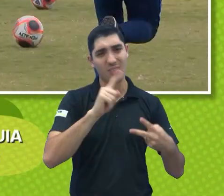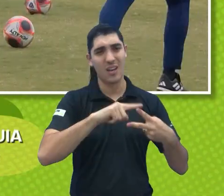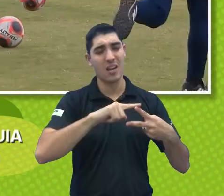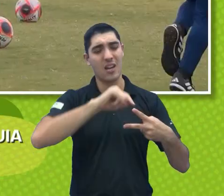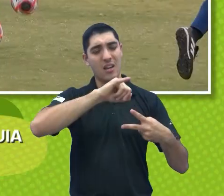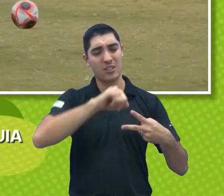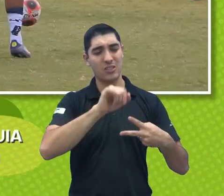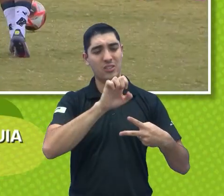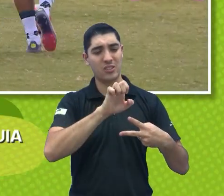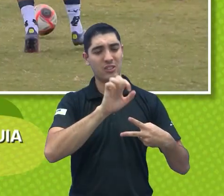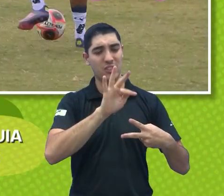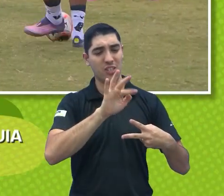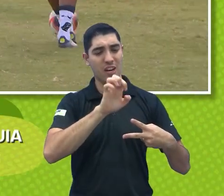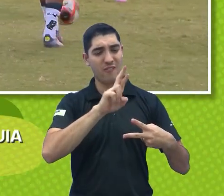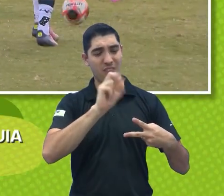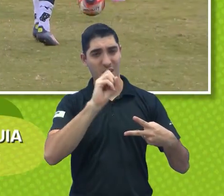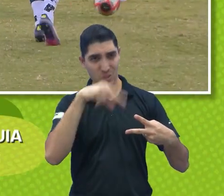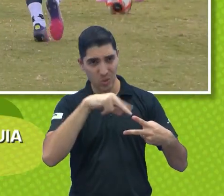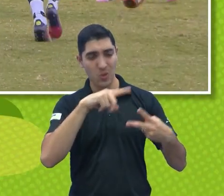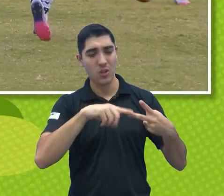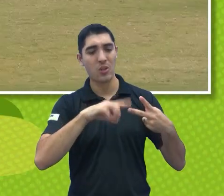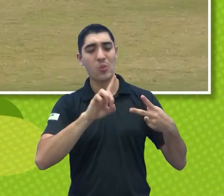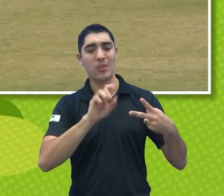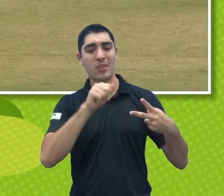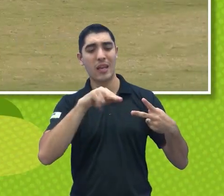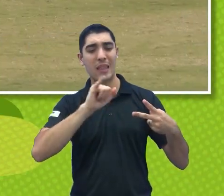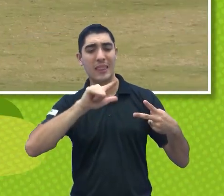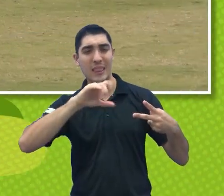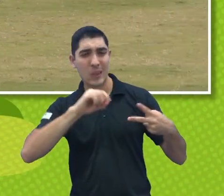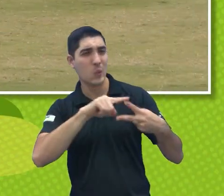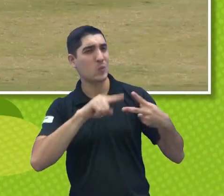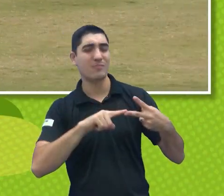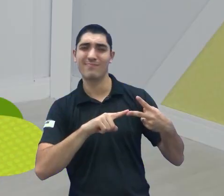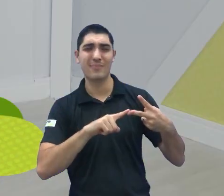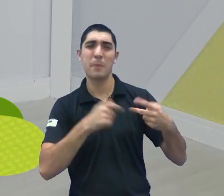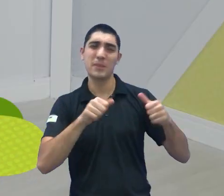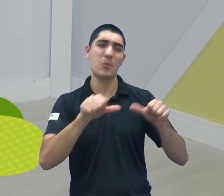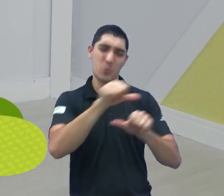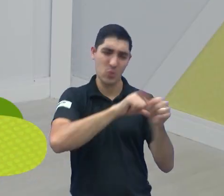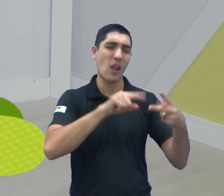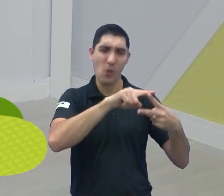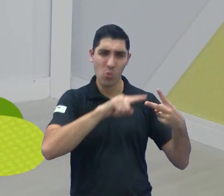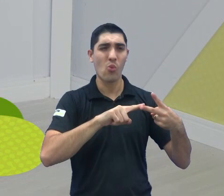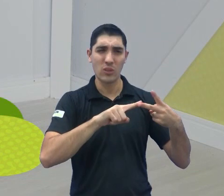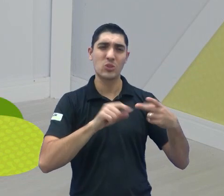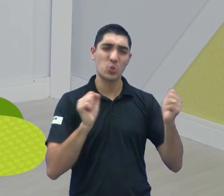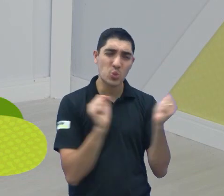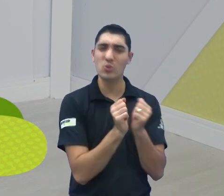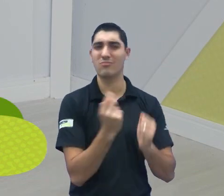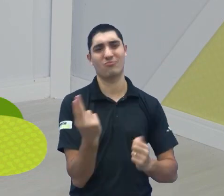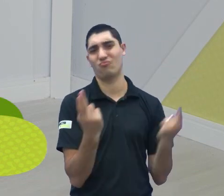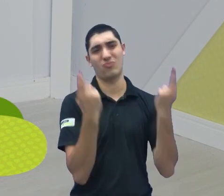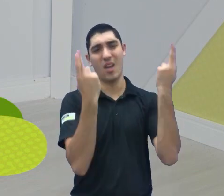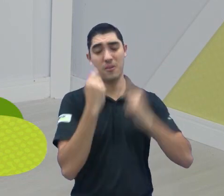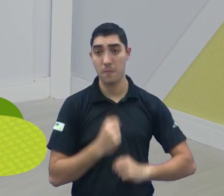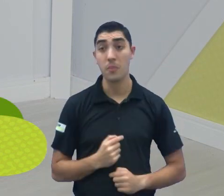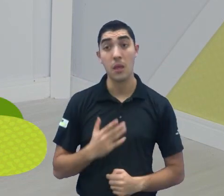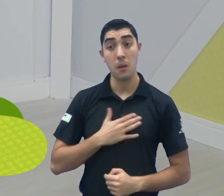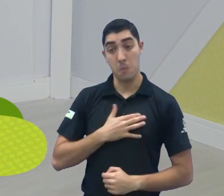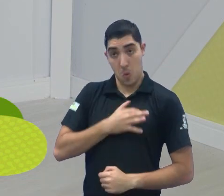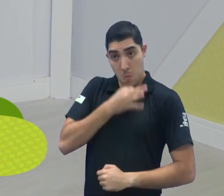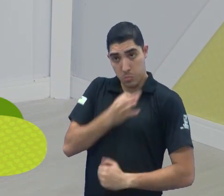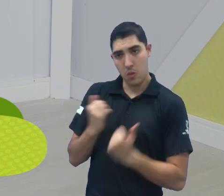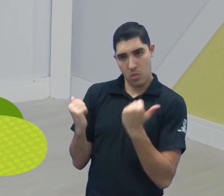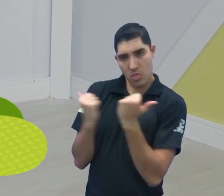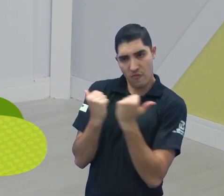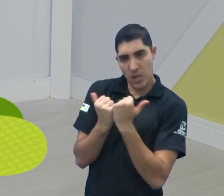mas em 3 jogos não funcionou. Eu acho que é hora de mudar e colocar mais velocidade nesse meio de campo. Até porque a defesa do São José me parece muito firme, né? O Léo Rigo, que